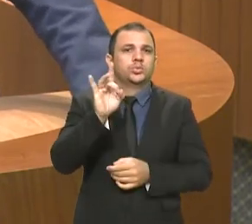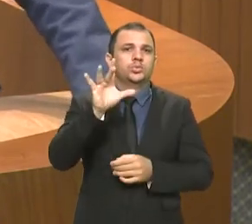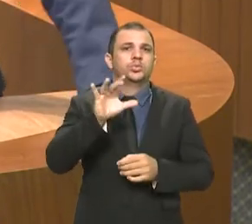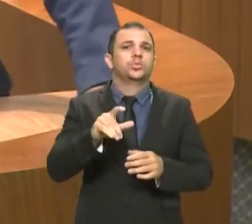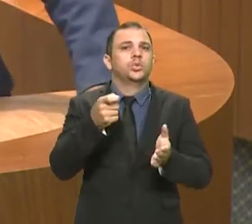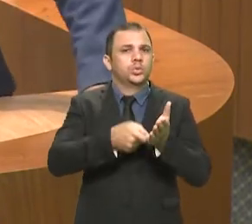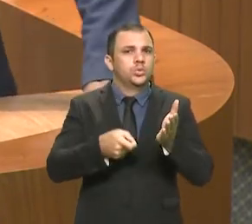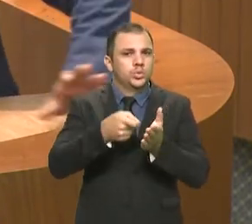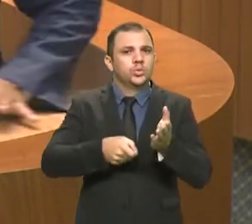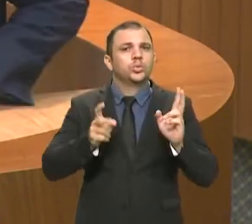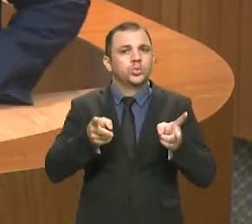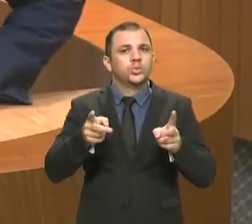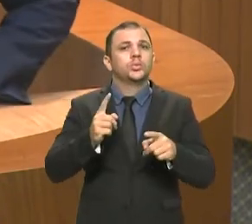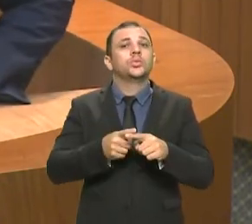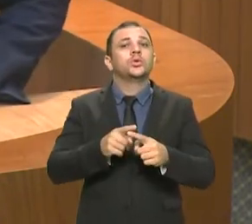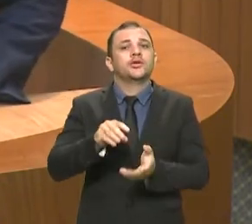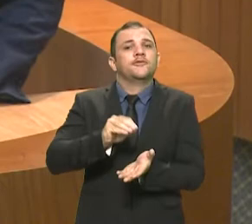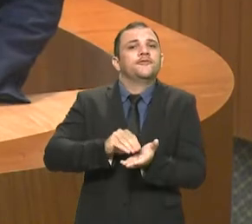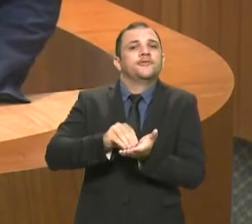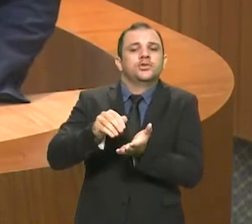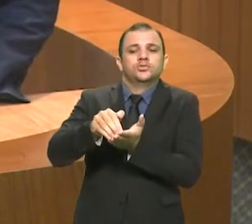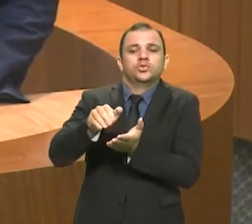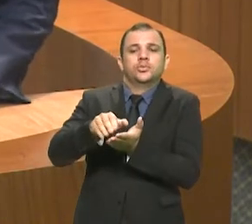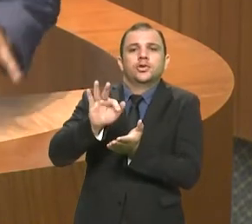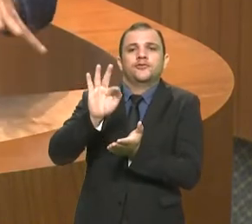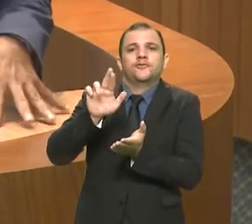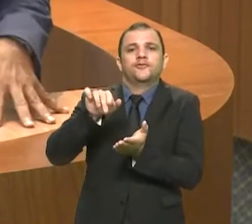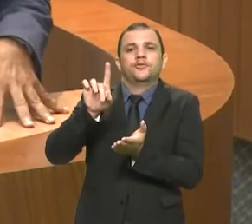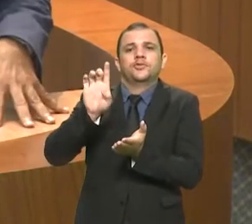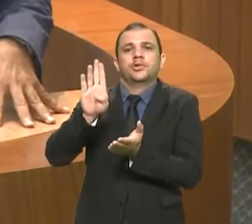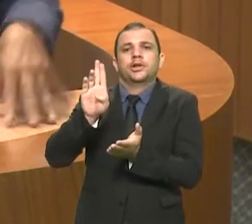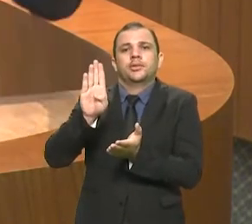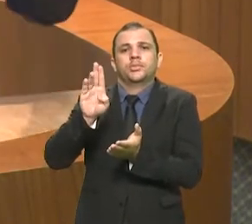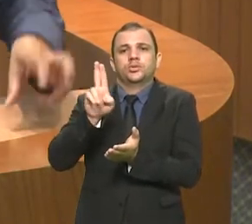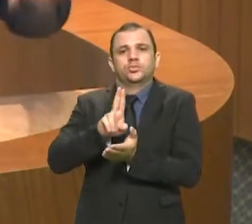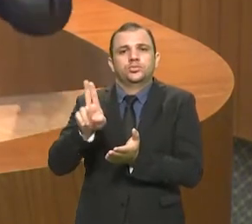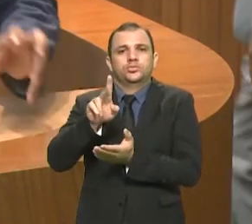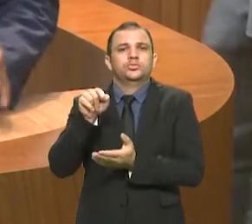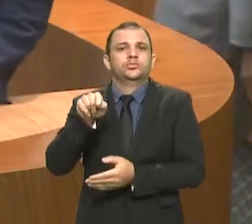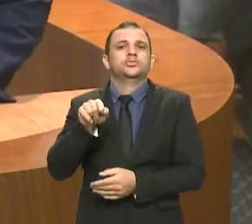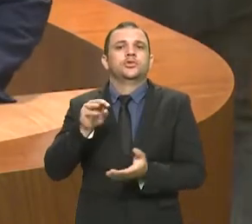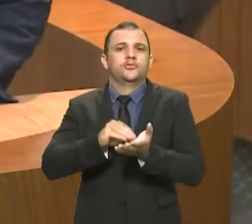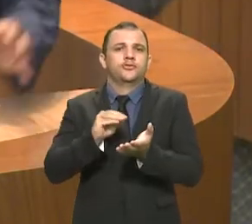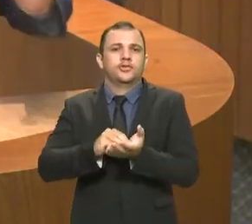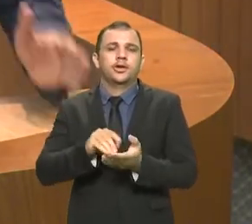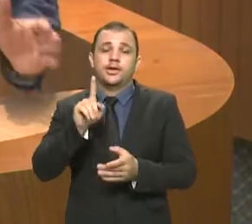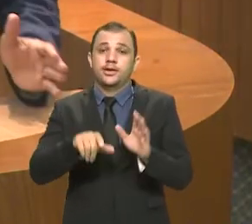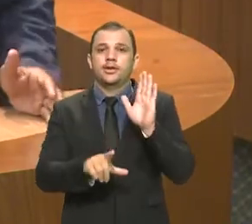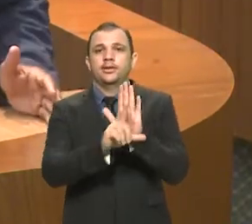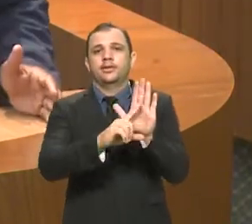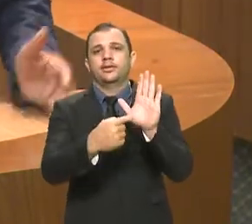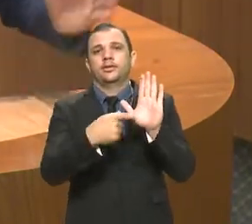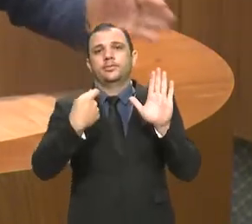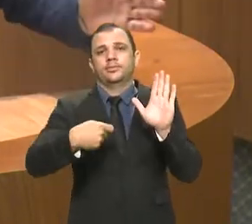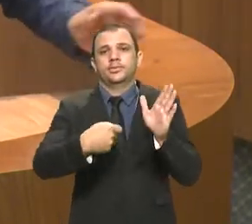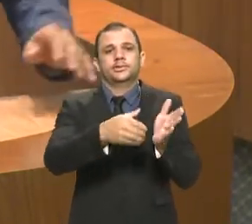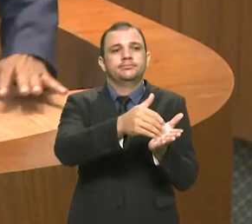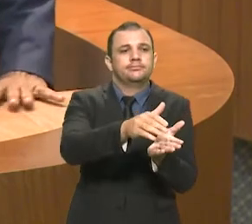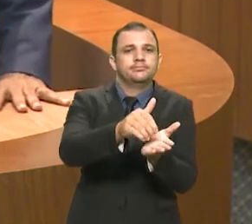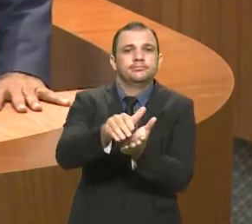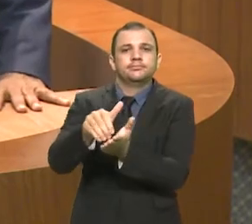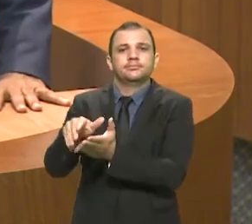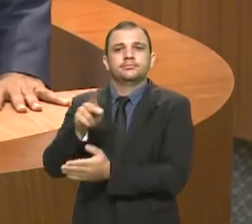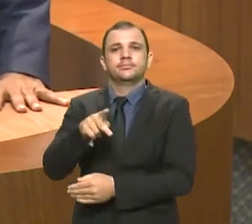ainda falta o rateio das sobras do Fundeb. É lei. E tem que ser dividido para os professores 70%